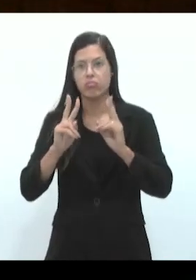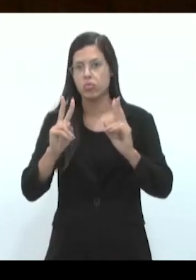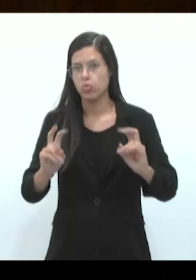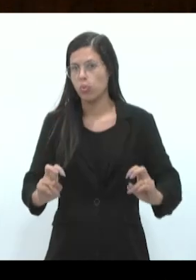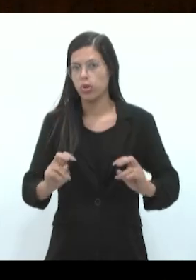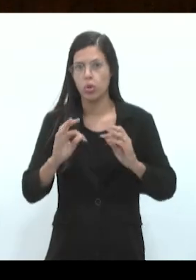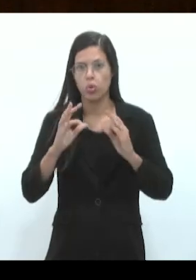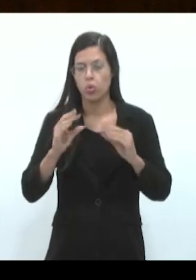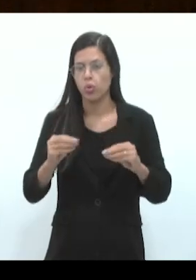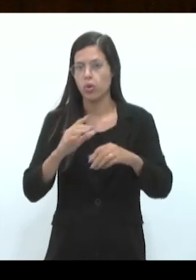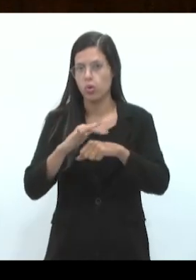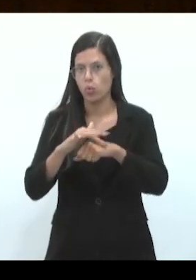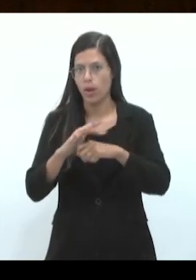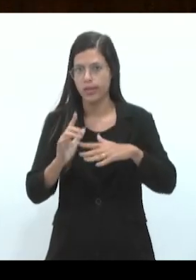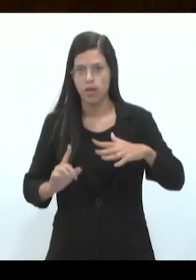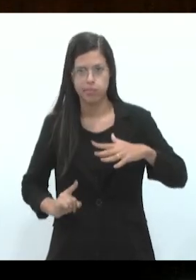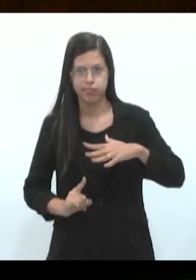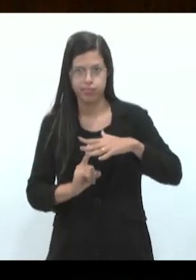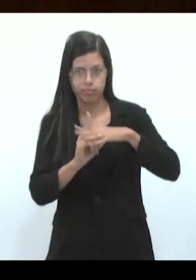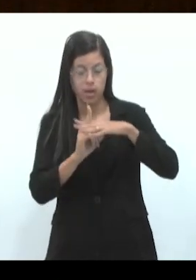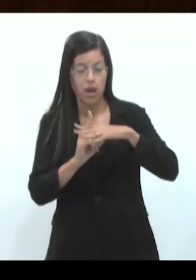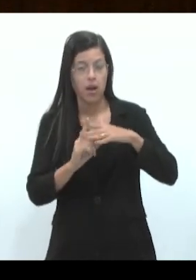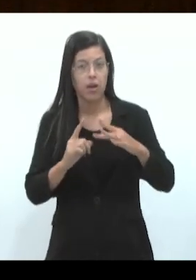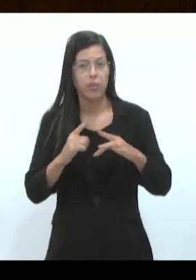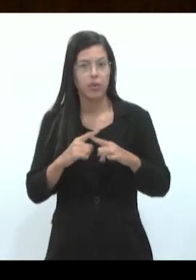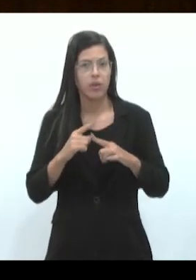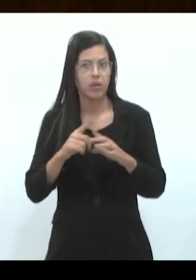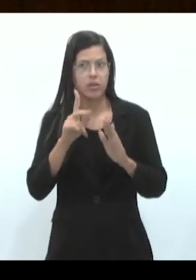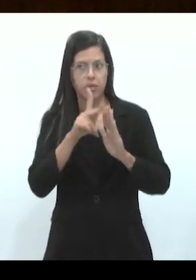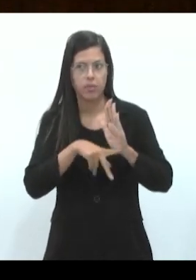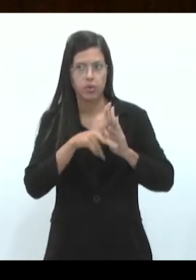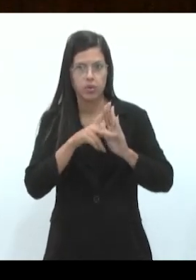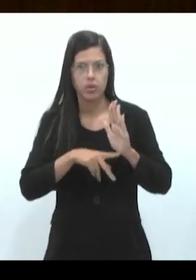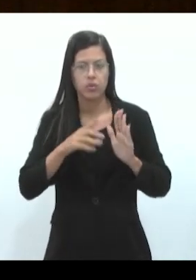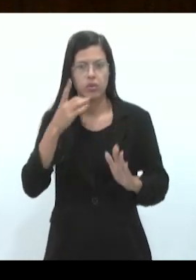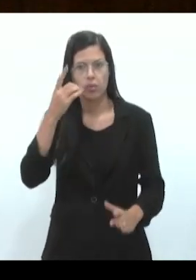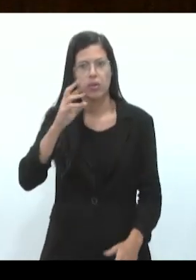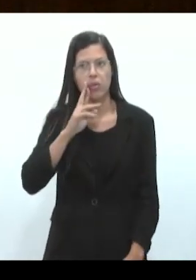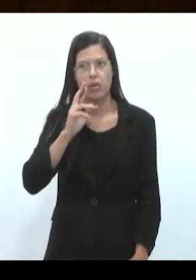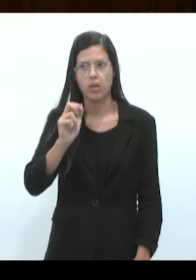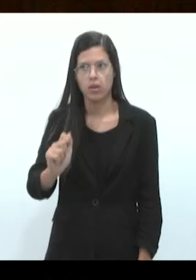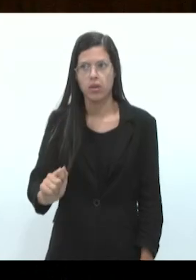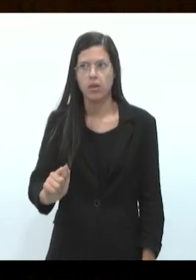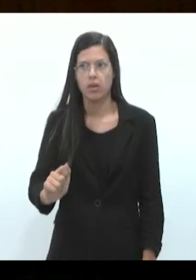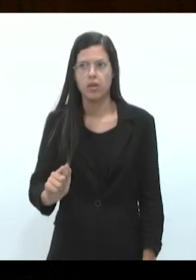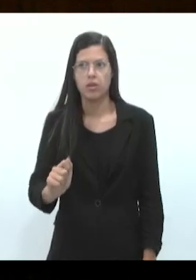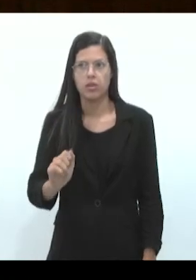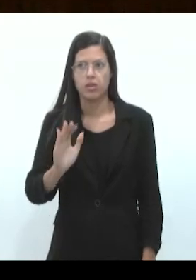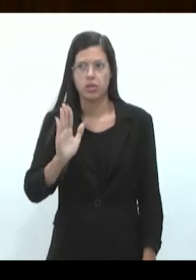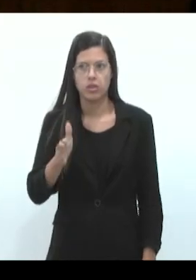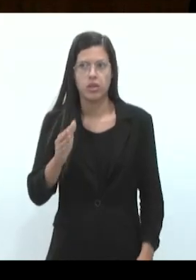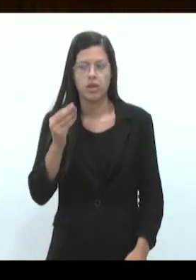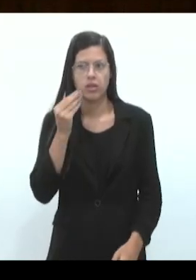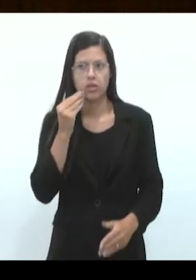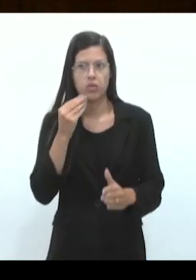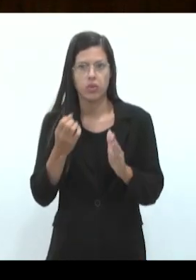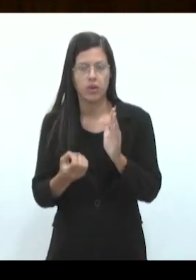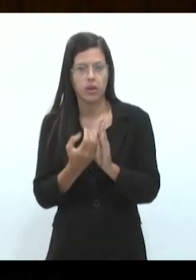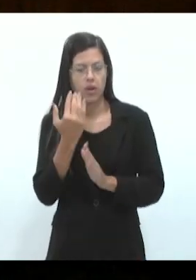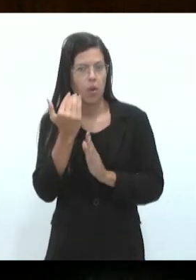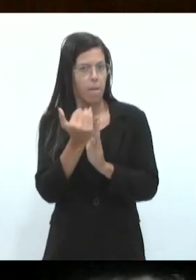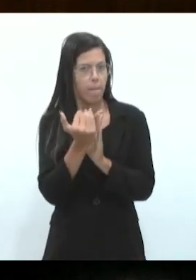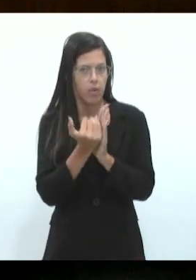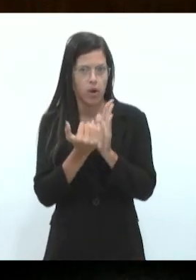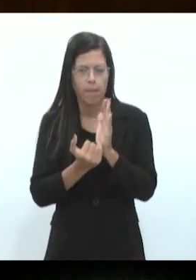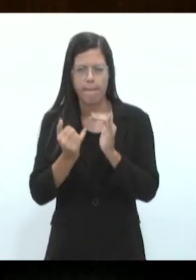raras, pois o projeto do deputado Rodrigo Amorim, que já tentou implementar um programa da mesma